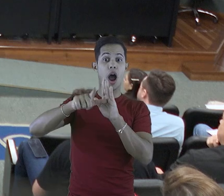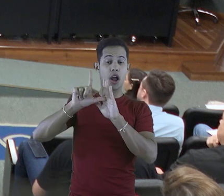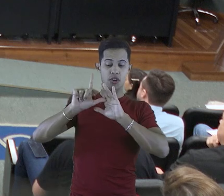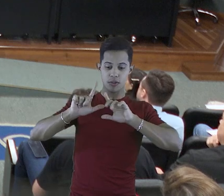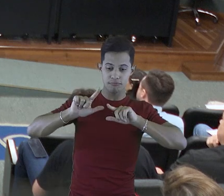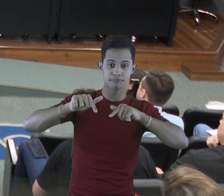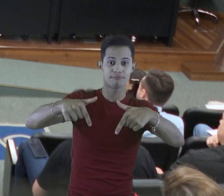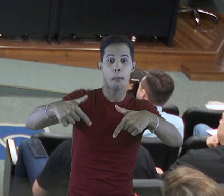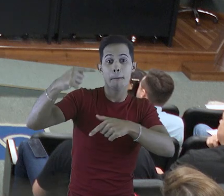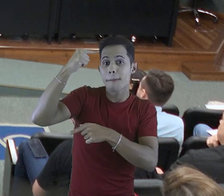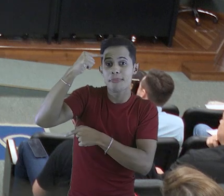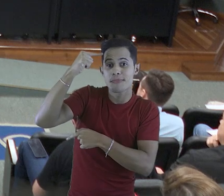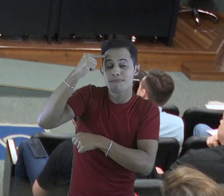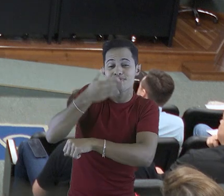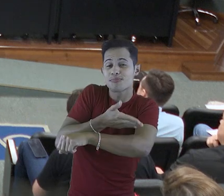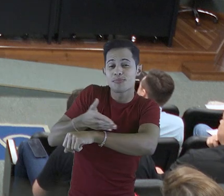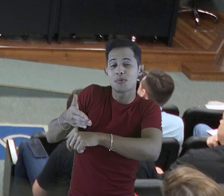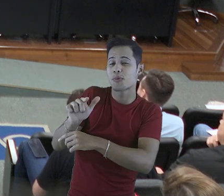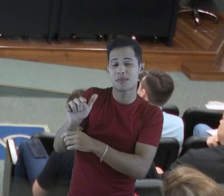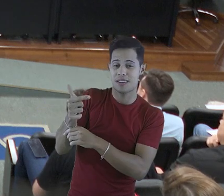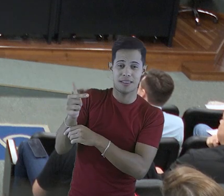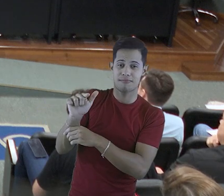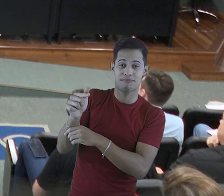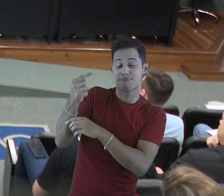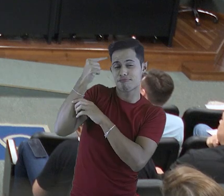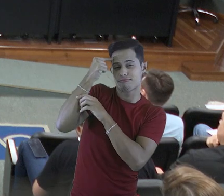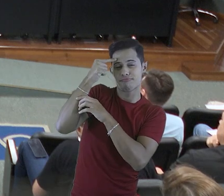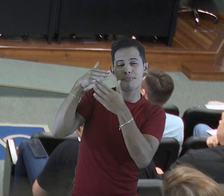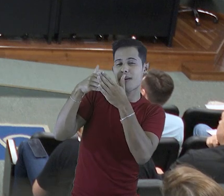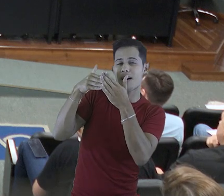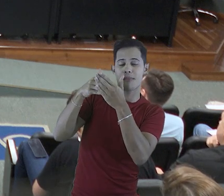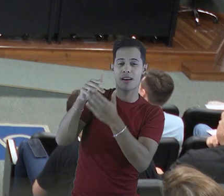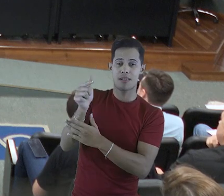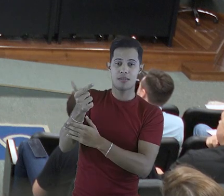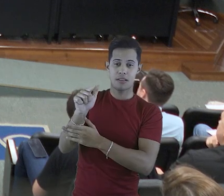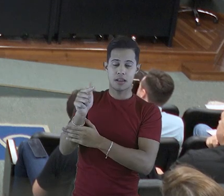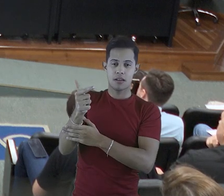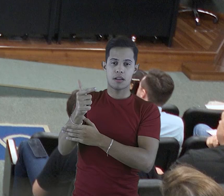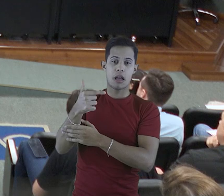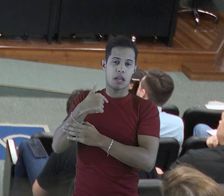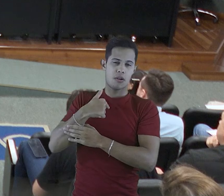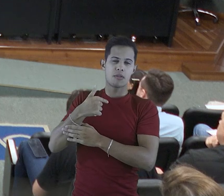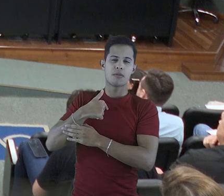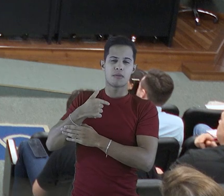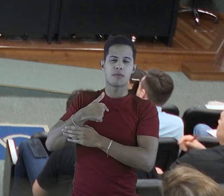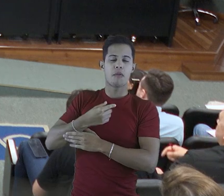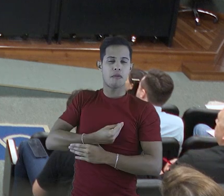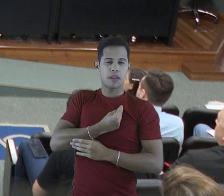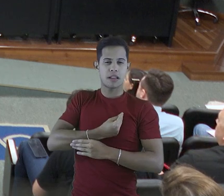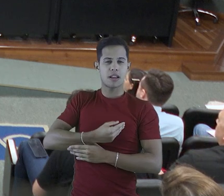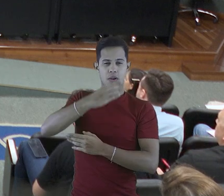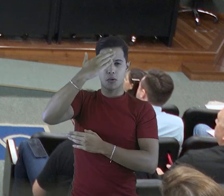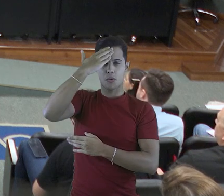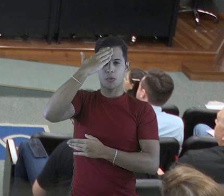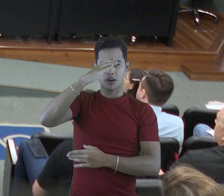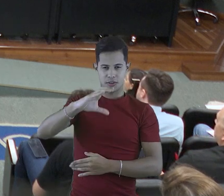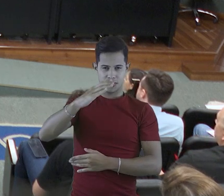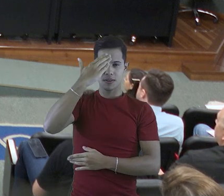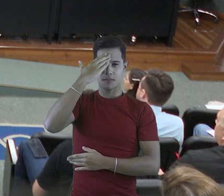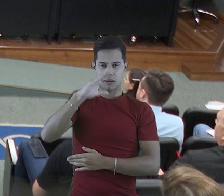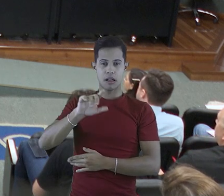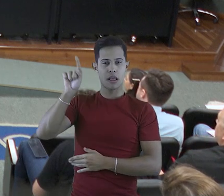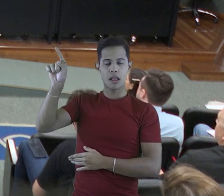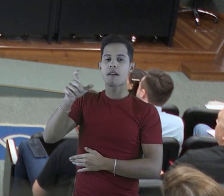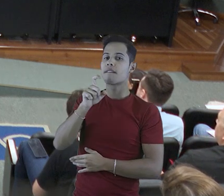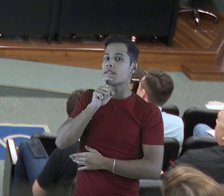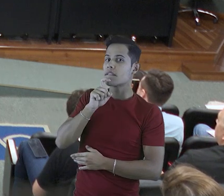de corrupção. E pessoal, eu não sei se por sorte ou não, mas eu moro em Curitiba, é